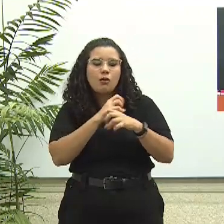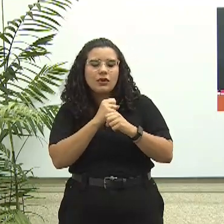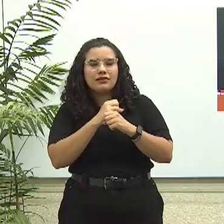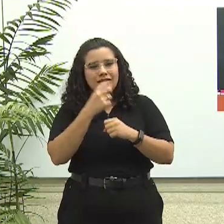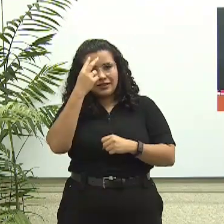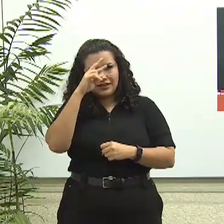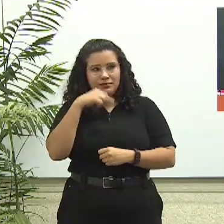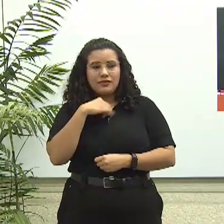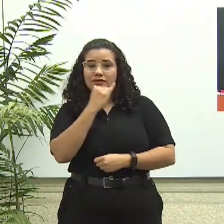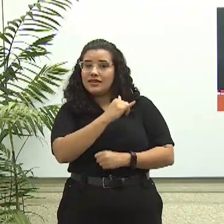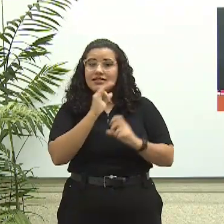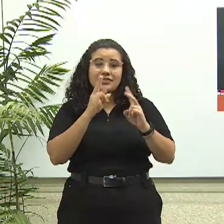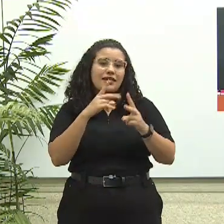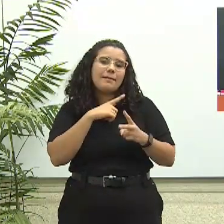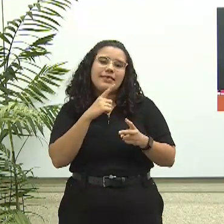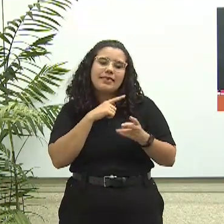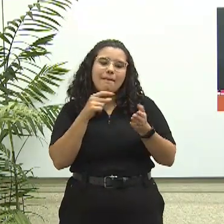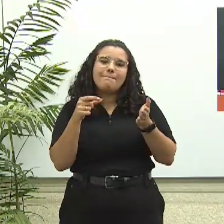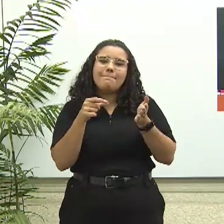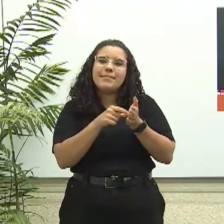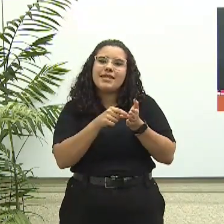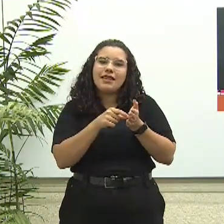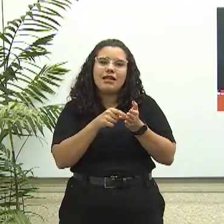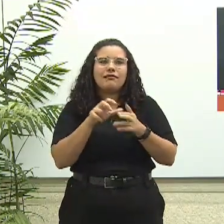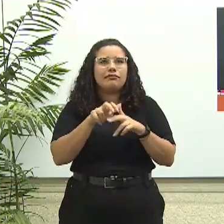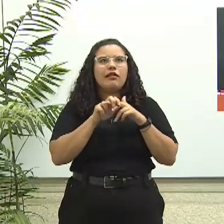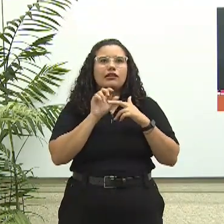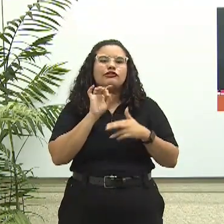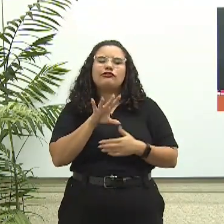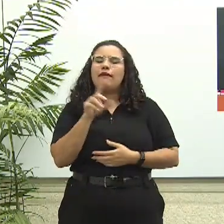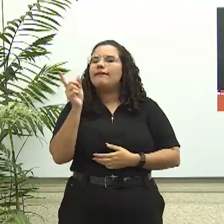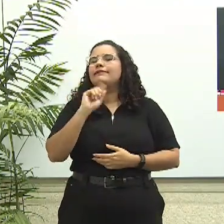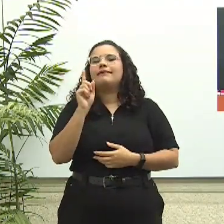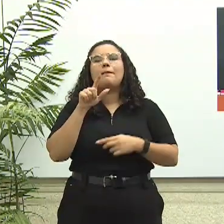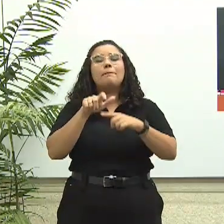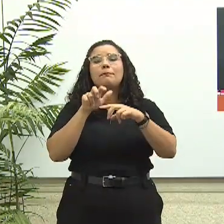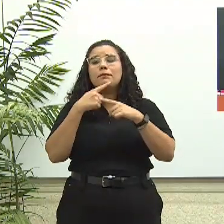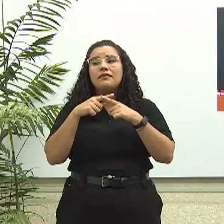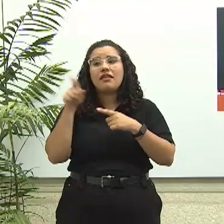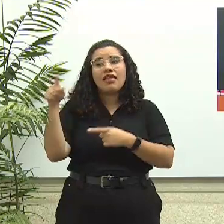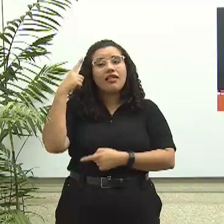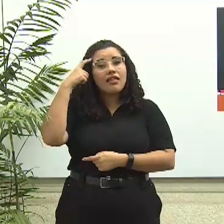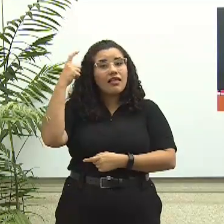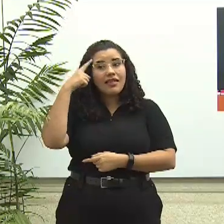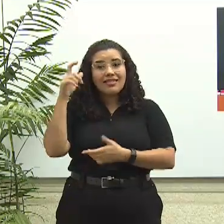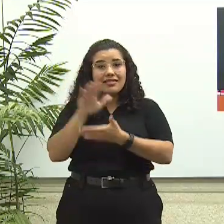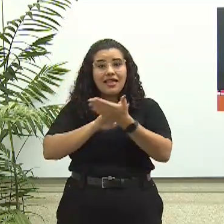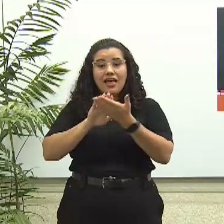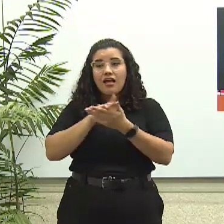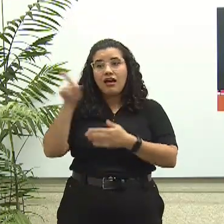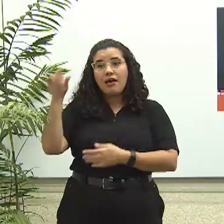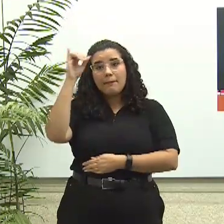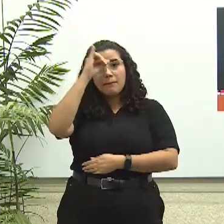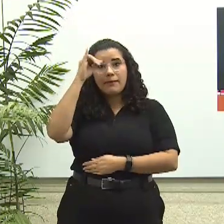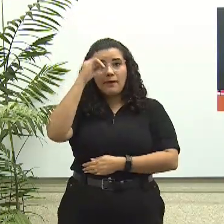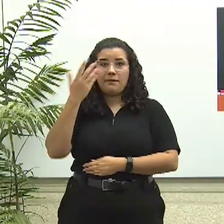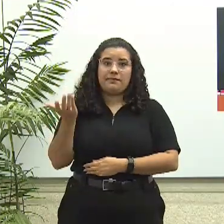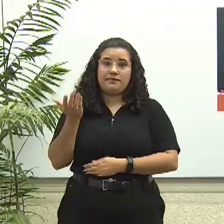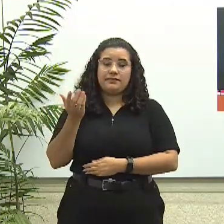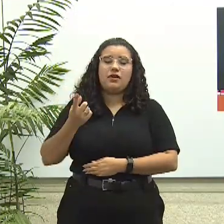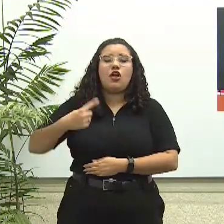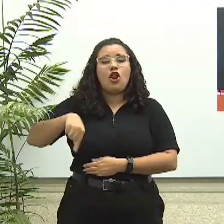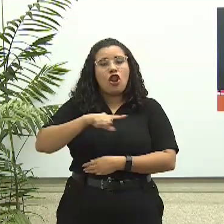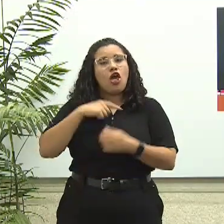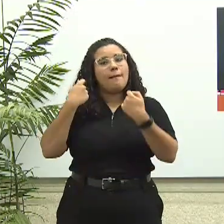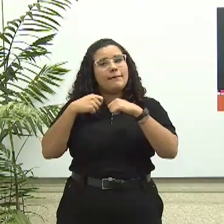até falando sempre vai ter pil ele nunca vai precisar fazer não é por isso é porque ele nunca vai criar nada porque ele é um trouxa nós precisamos